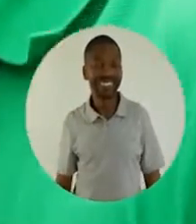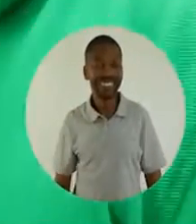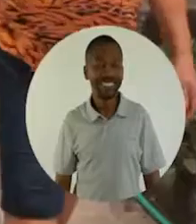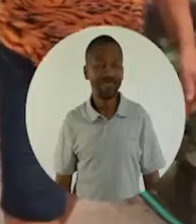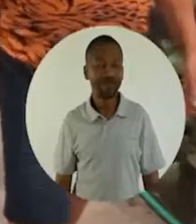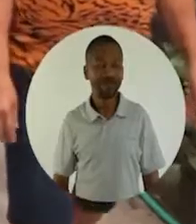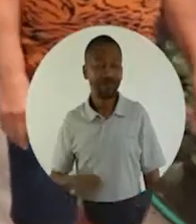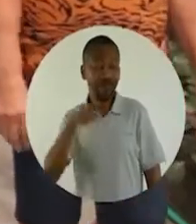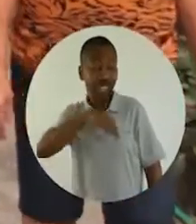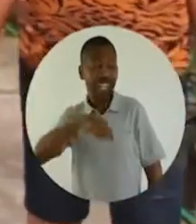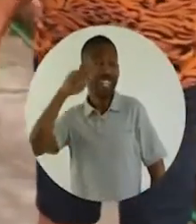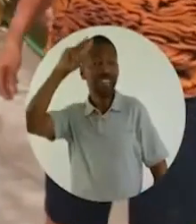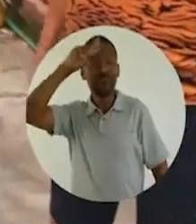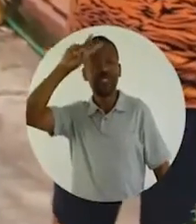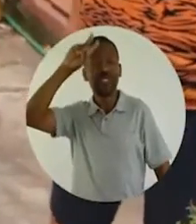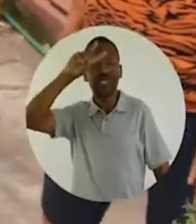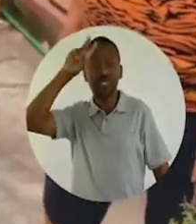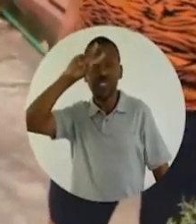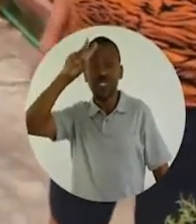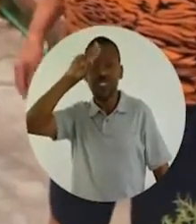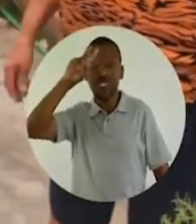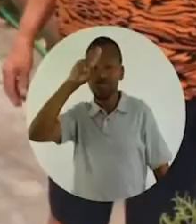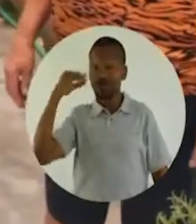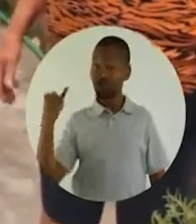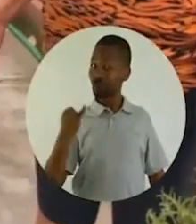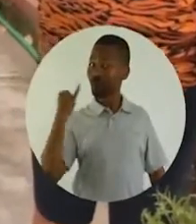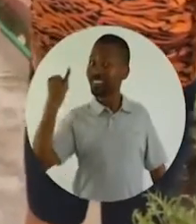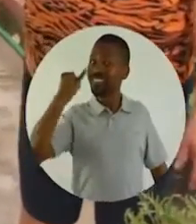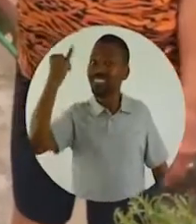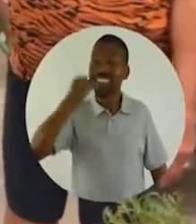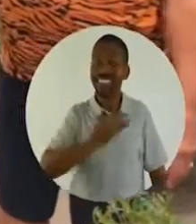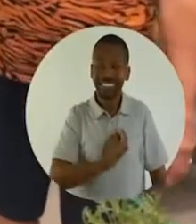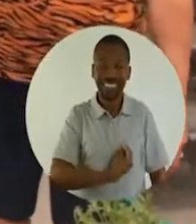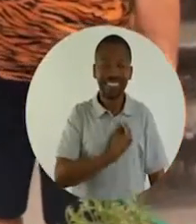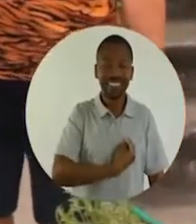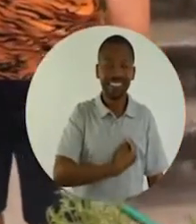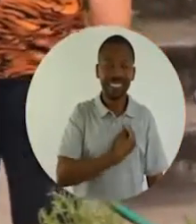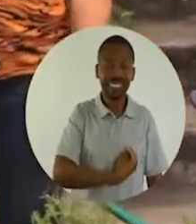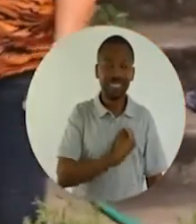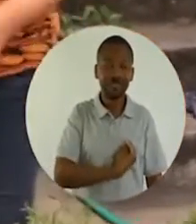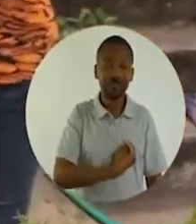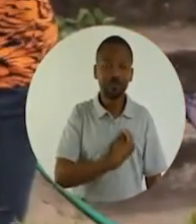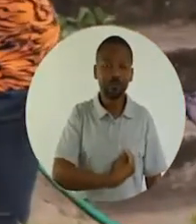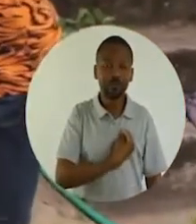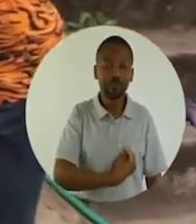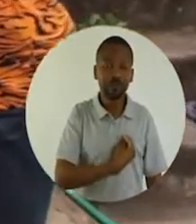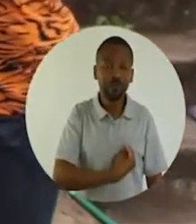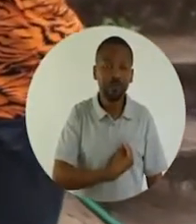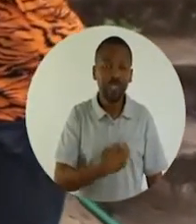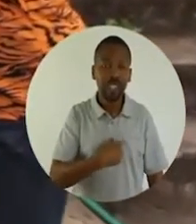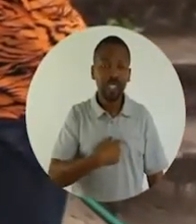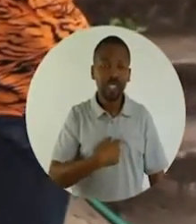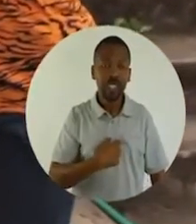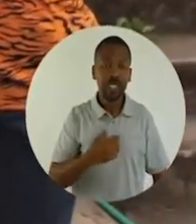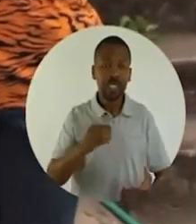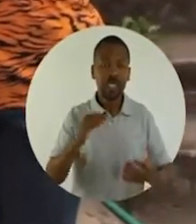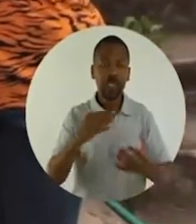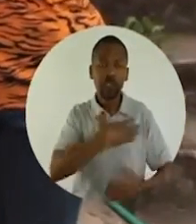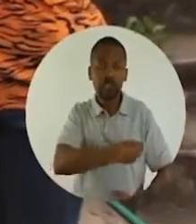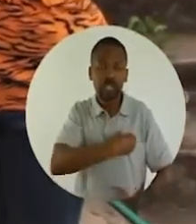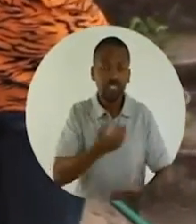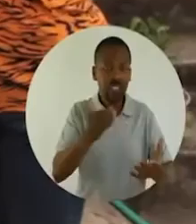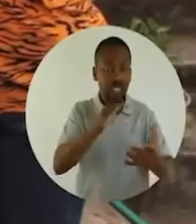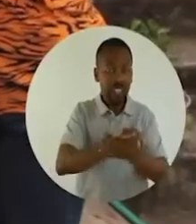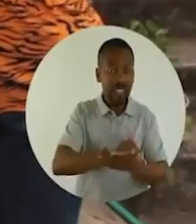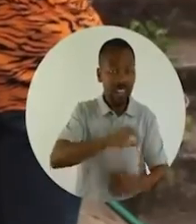tomara, né? Tia, aqui tem uma história muito, muito importante na minha vida, né? Aqui tem as filhas que já se casaram e se mudaram, a